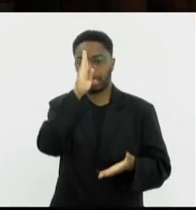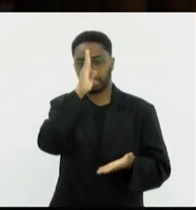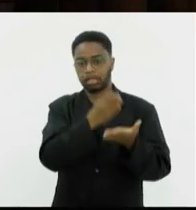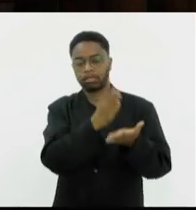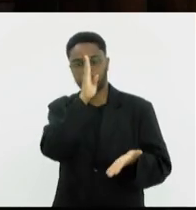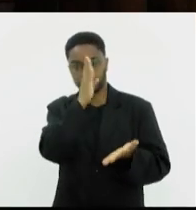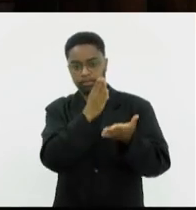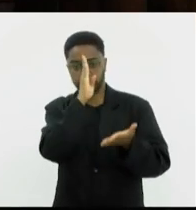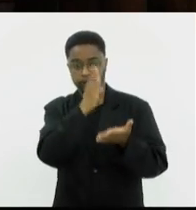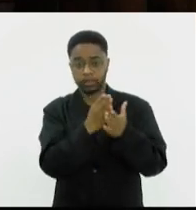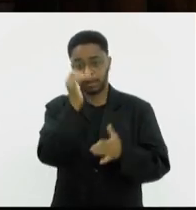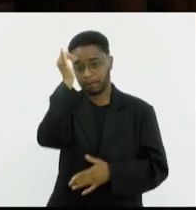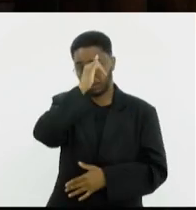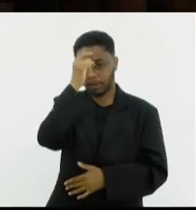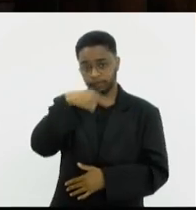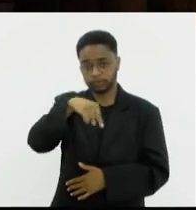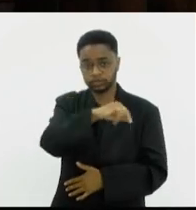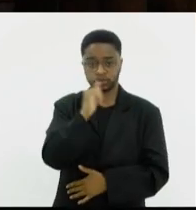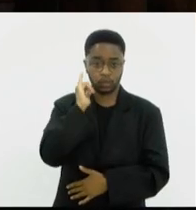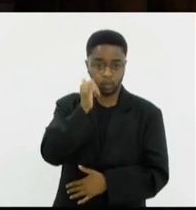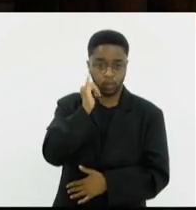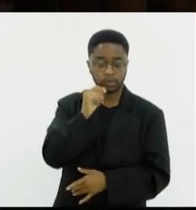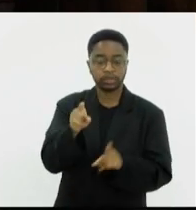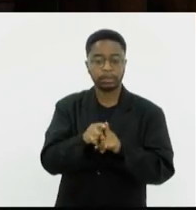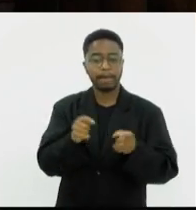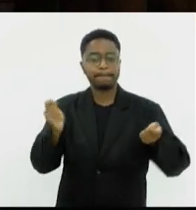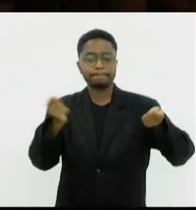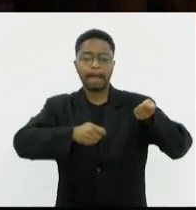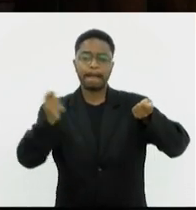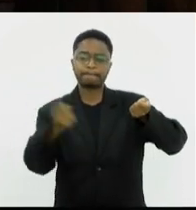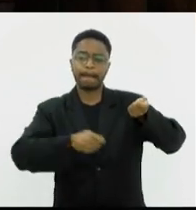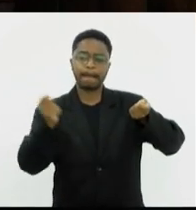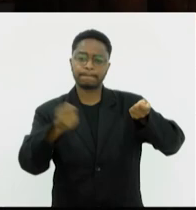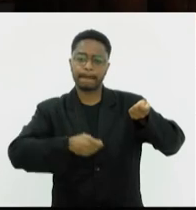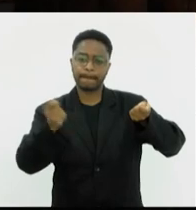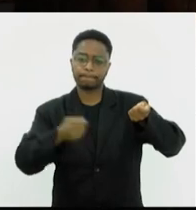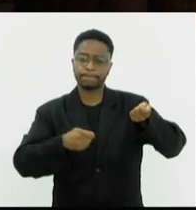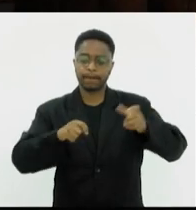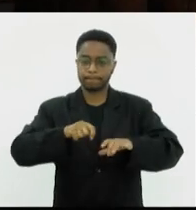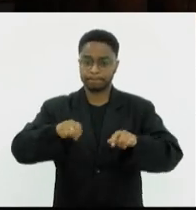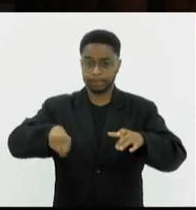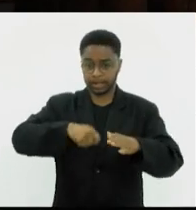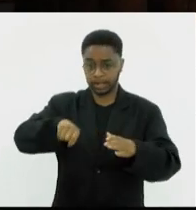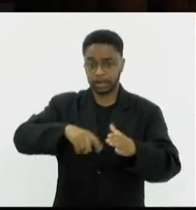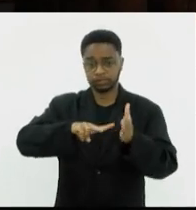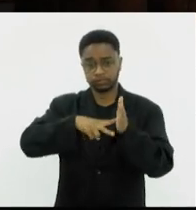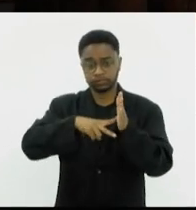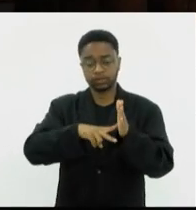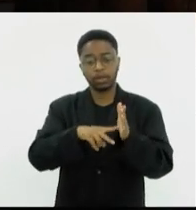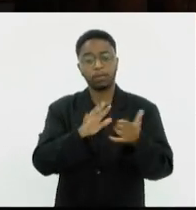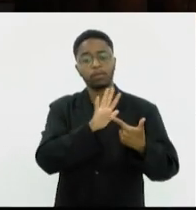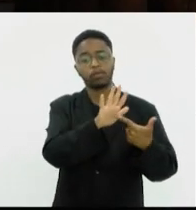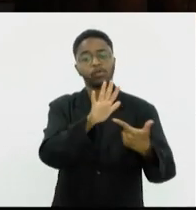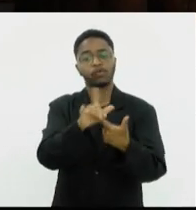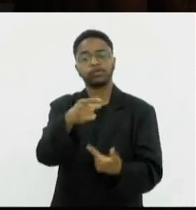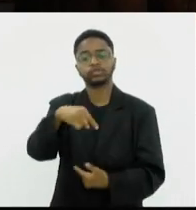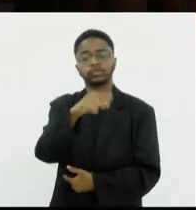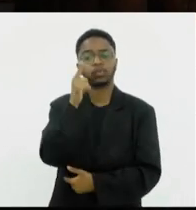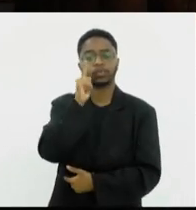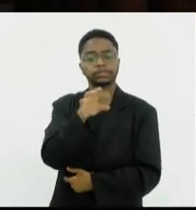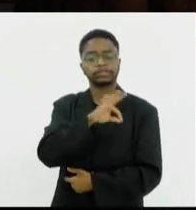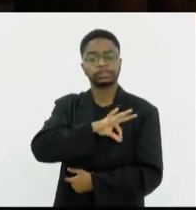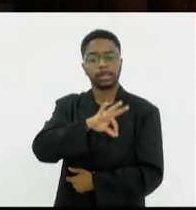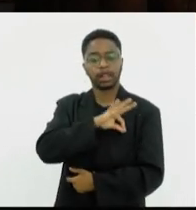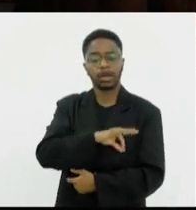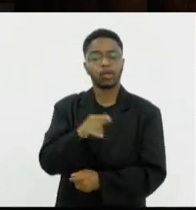na lorota que vocês contam, ficam batendo panela aí com o sindicato, vendendo para eles que vocês vão conseguir piso, que vocês